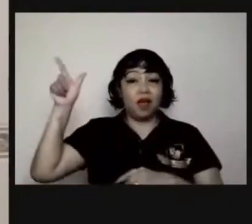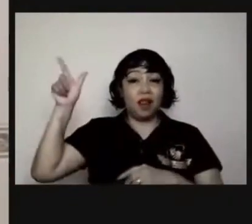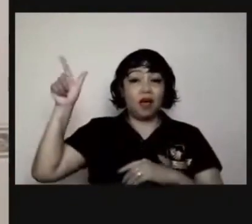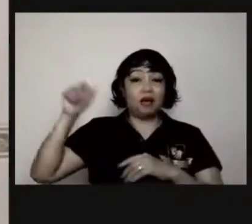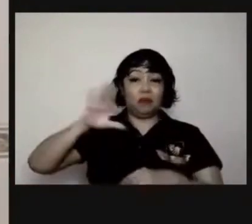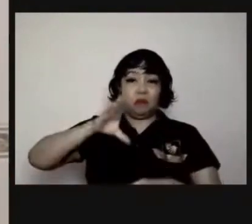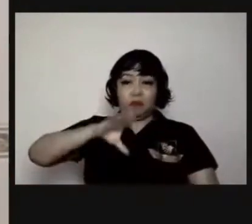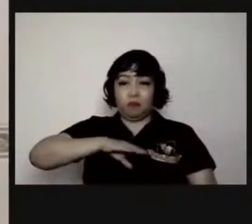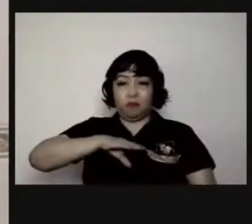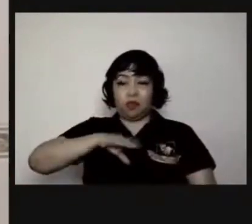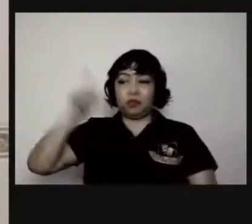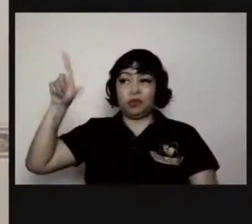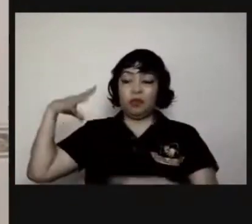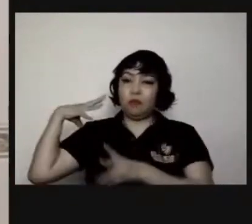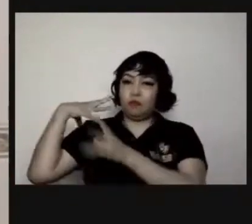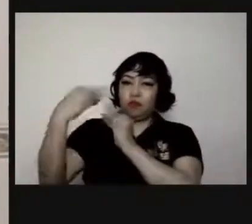porque o